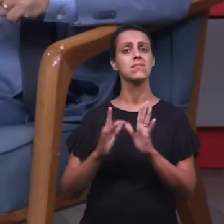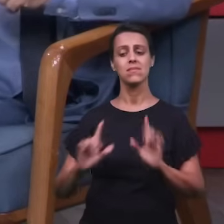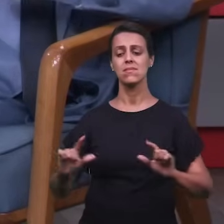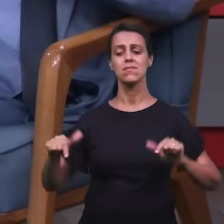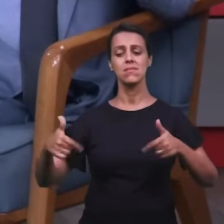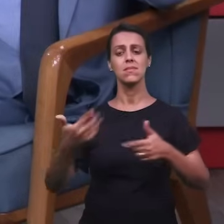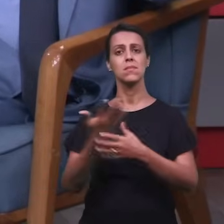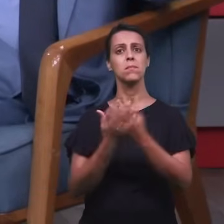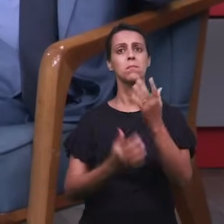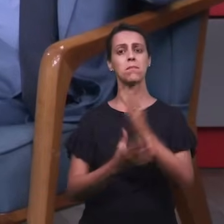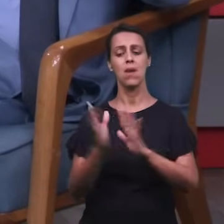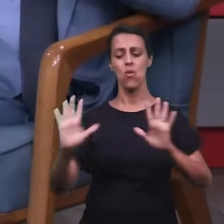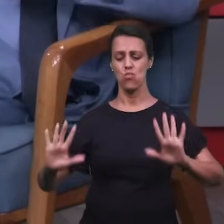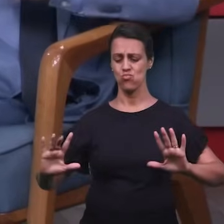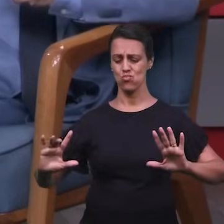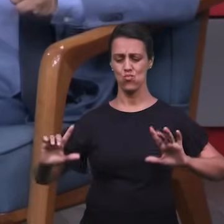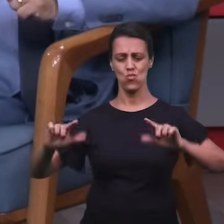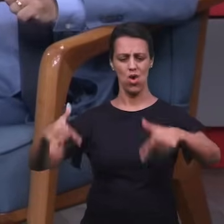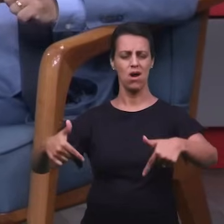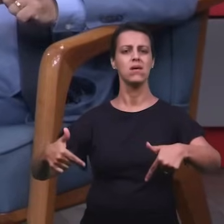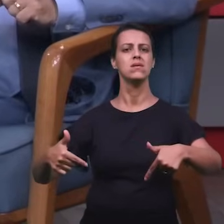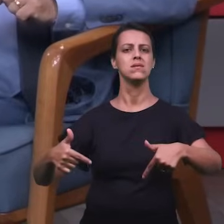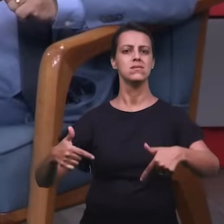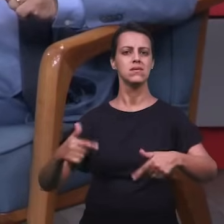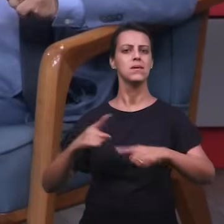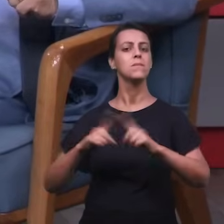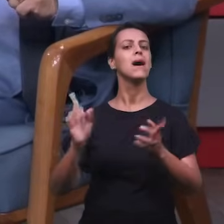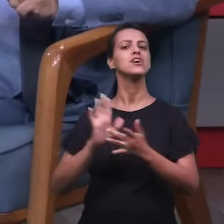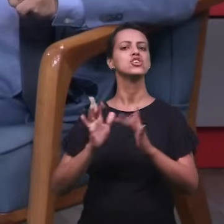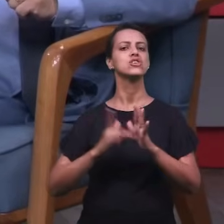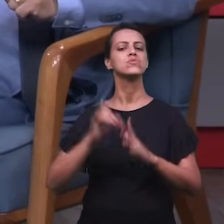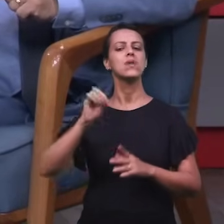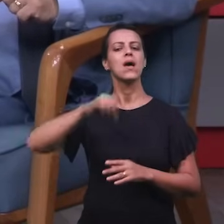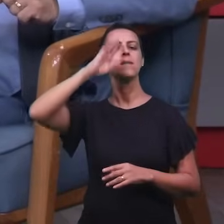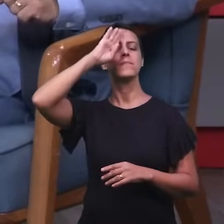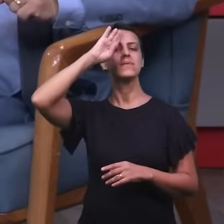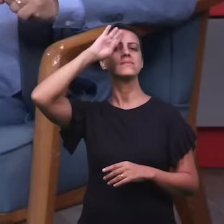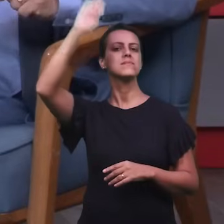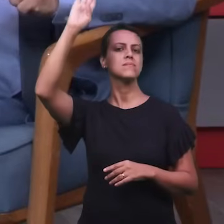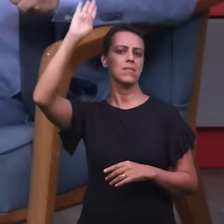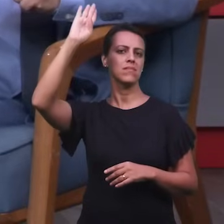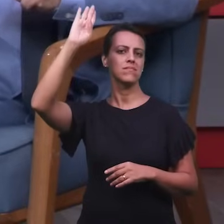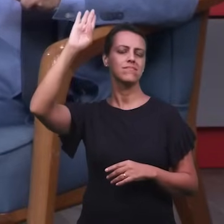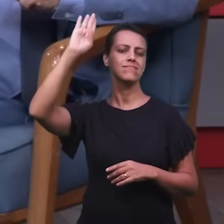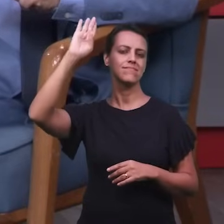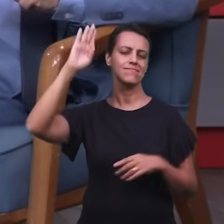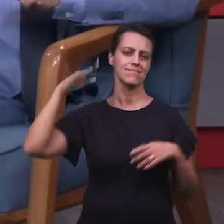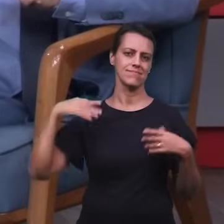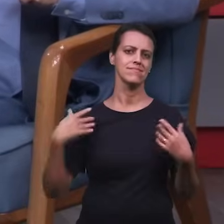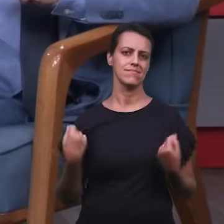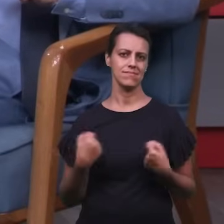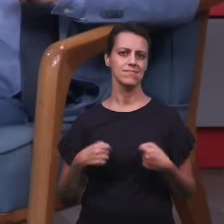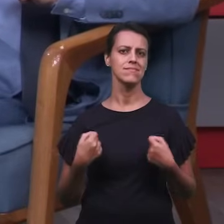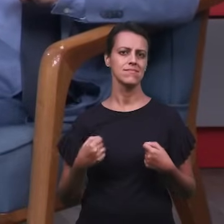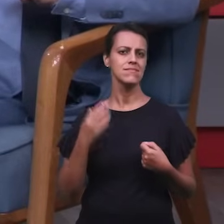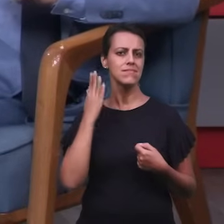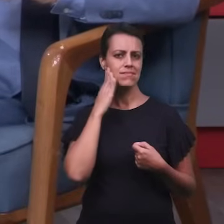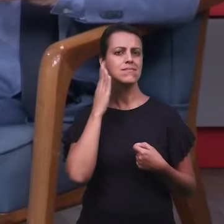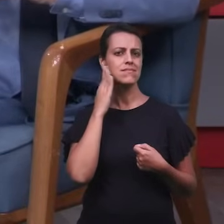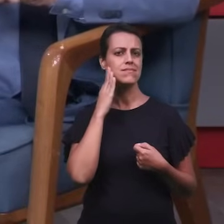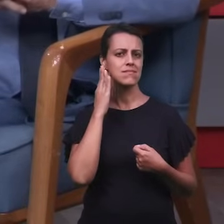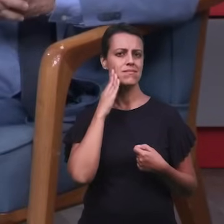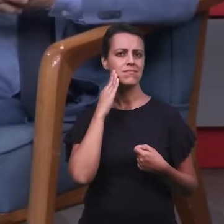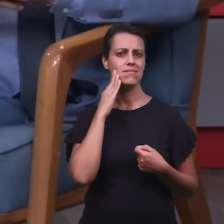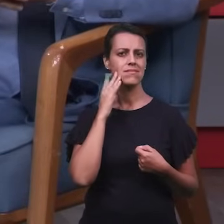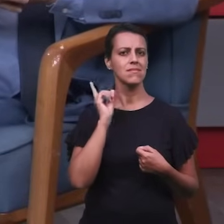de Jesus operando, mas ele é o cabeça. Então, esse ministério que é dado por revelação, ele tem o DNA